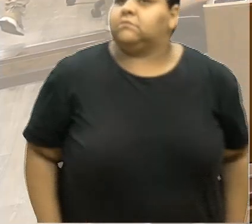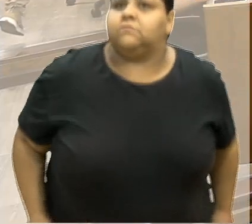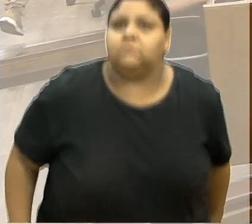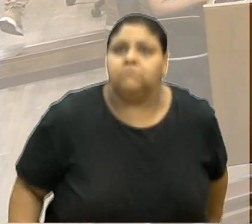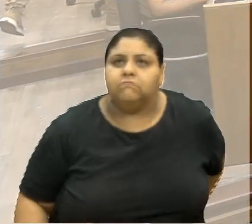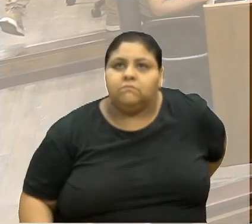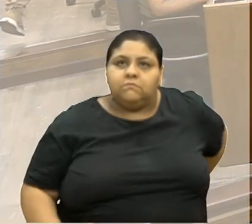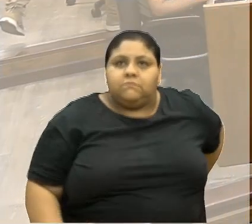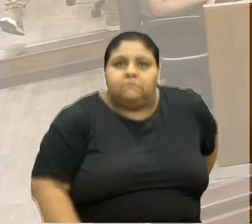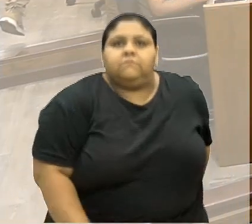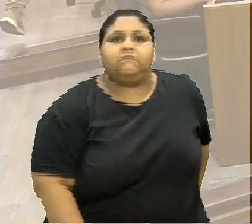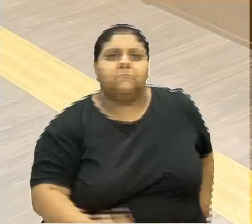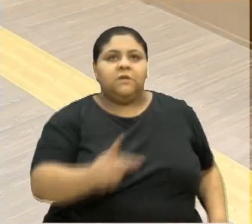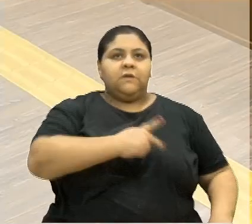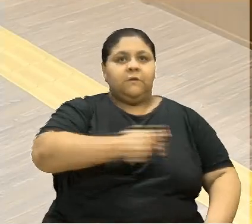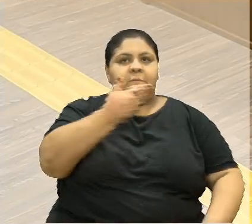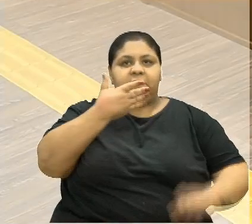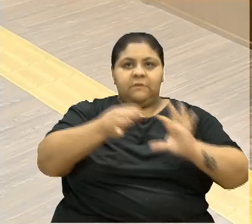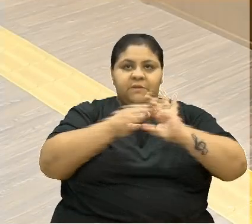leitura na sessão passada.